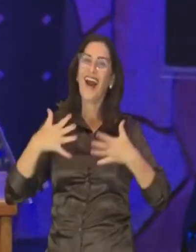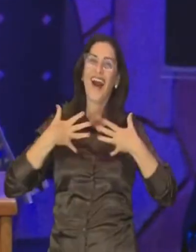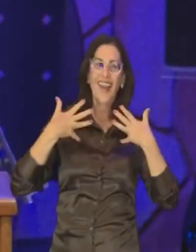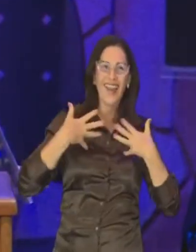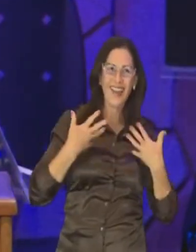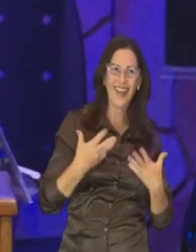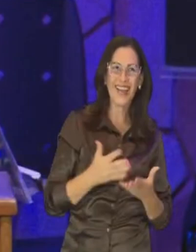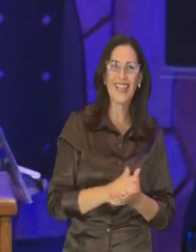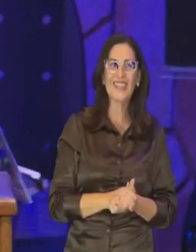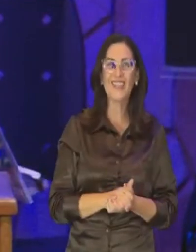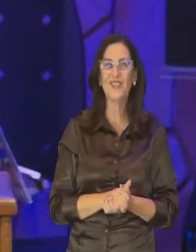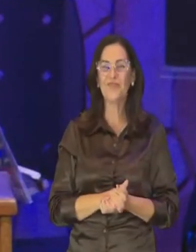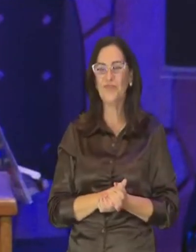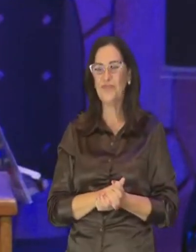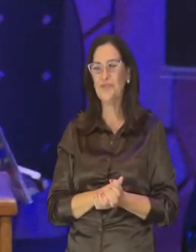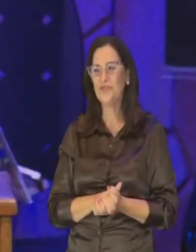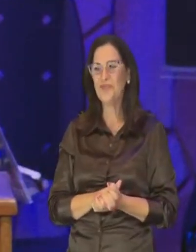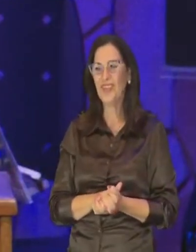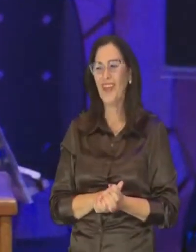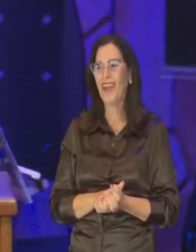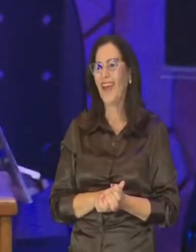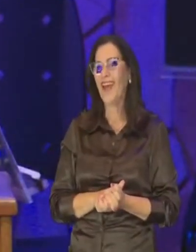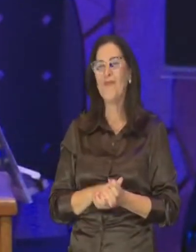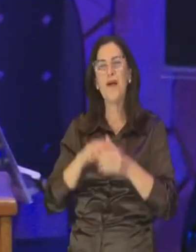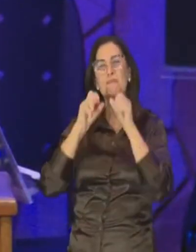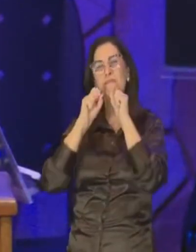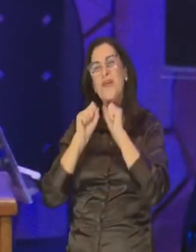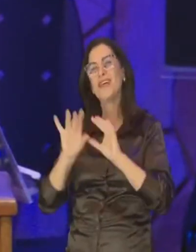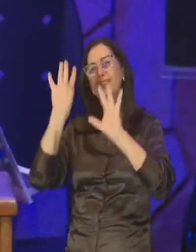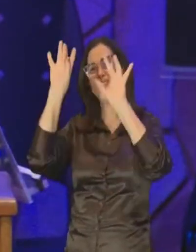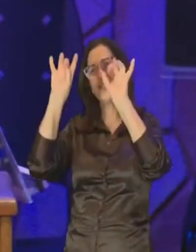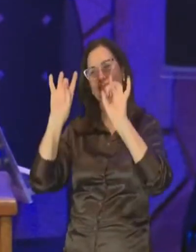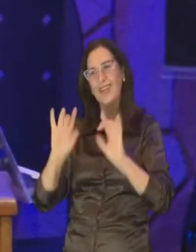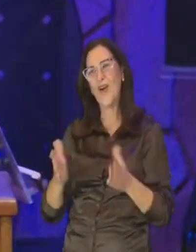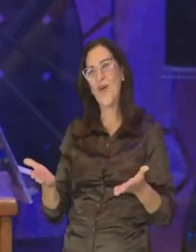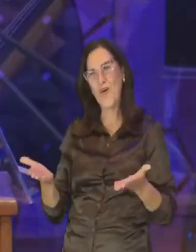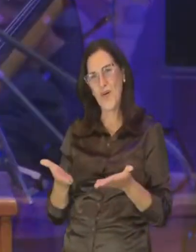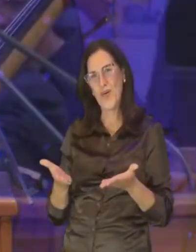Alegria é um dos bens mais preciosos hoje em dia.